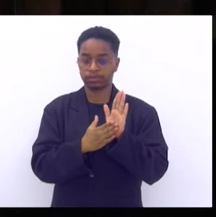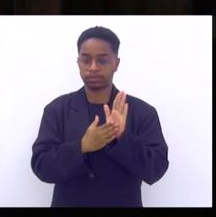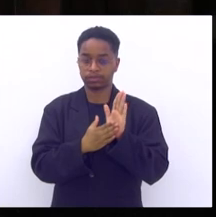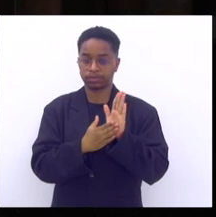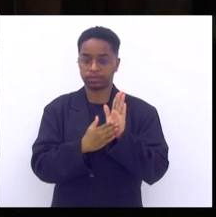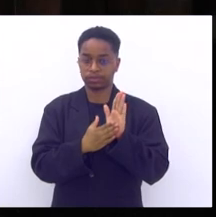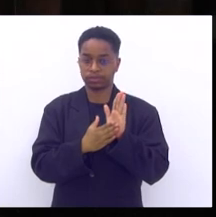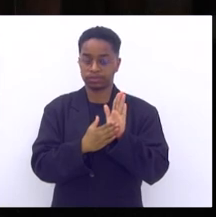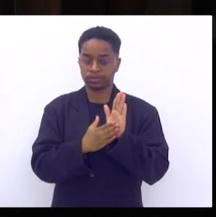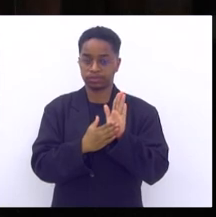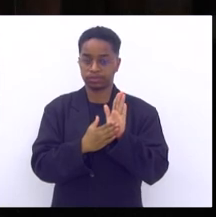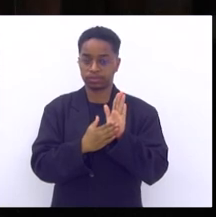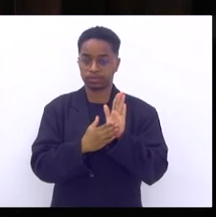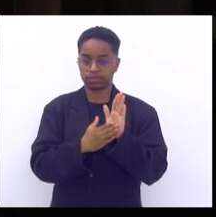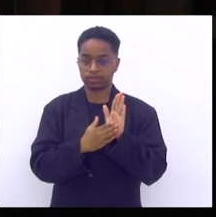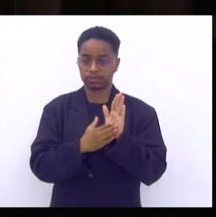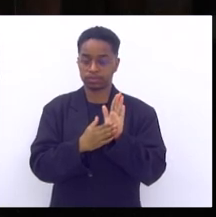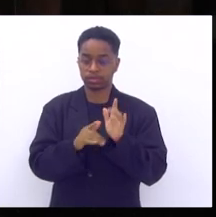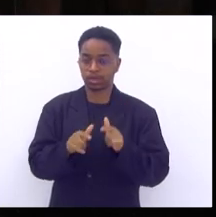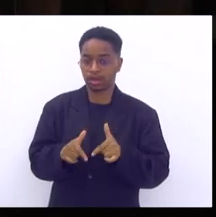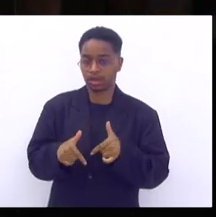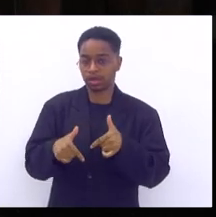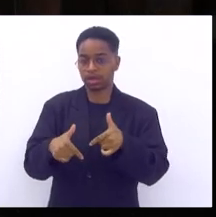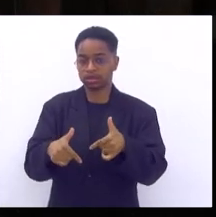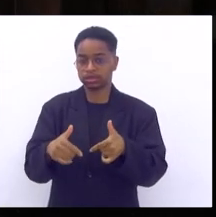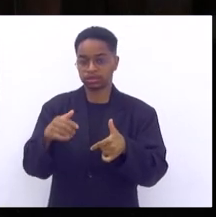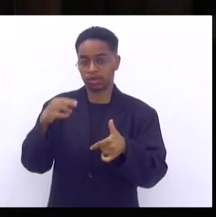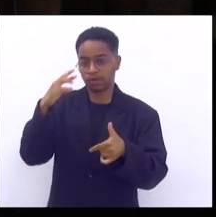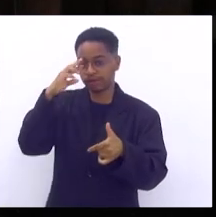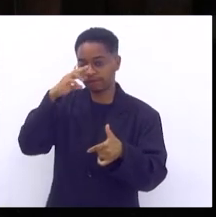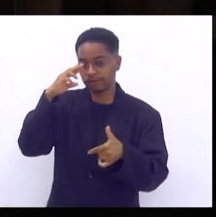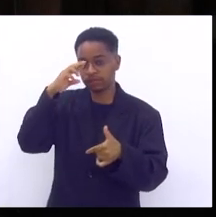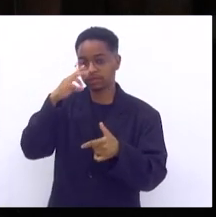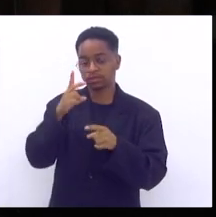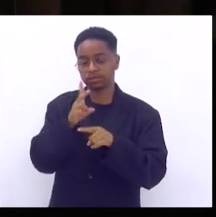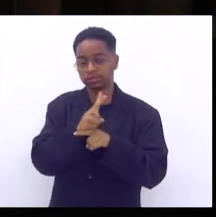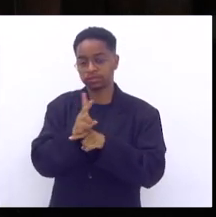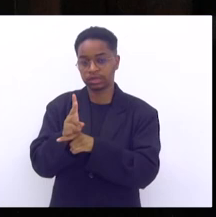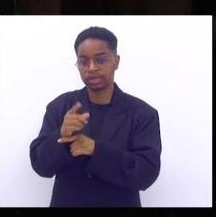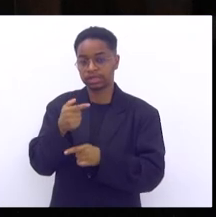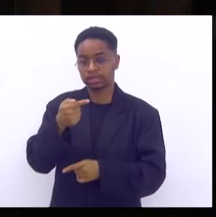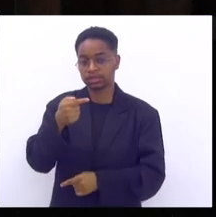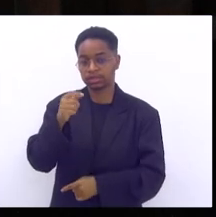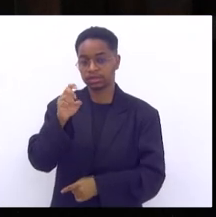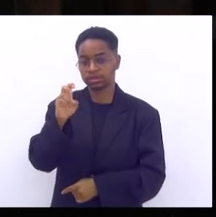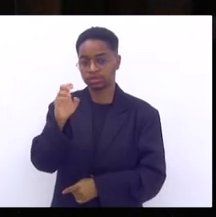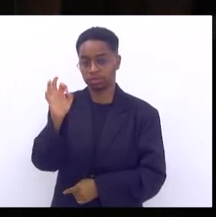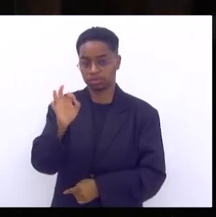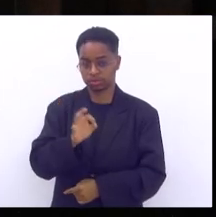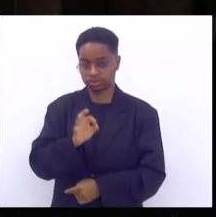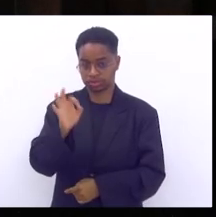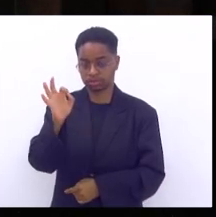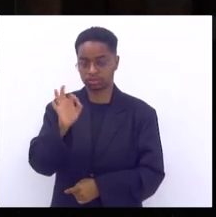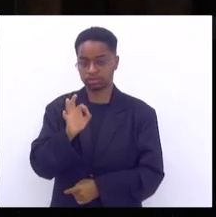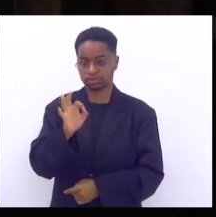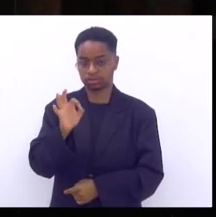a fazer ações de fiscalização em 75% da frota.